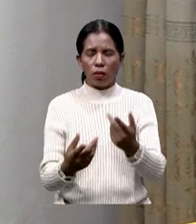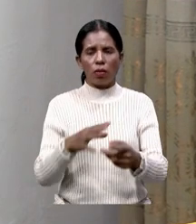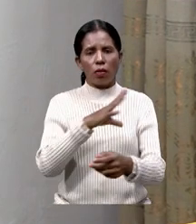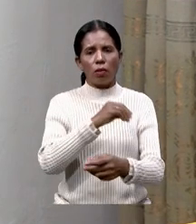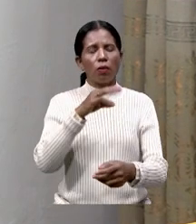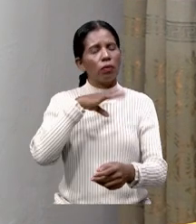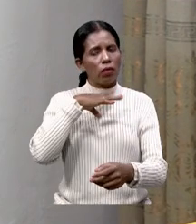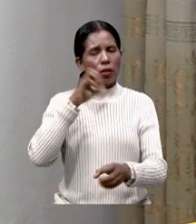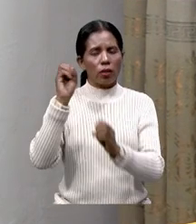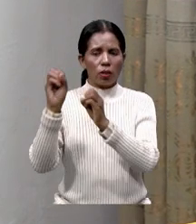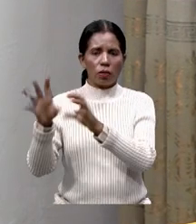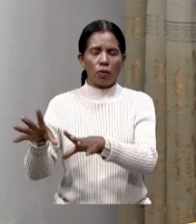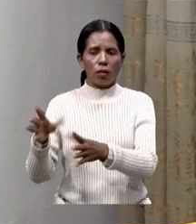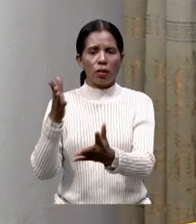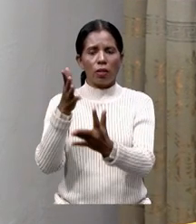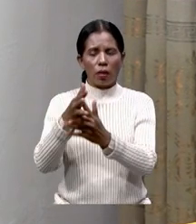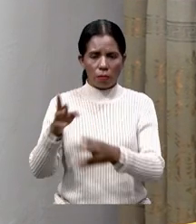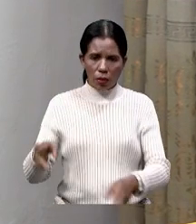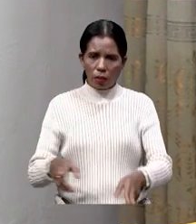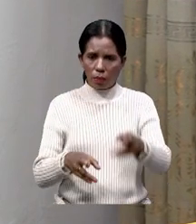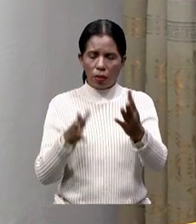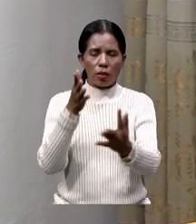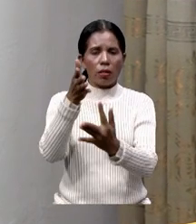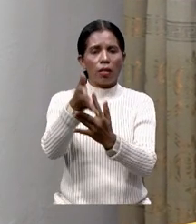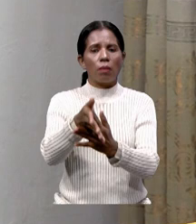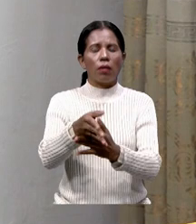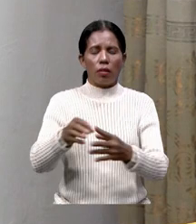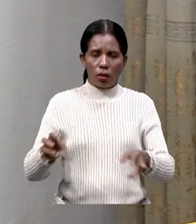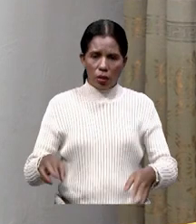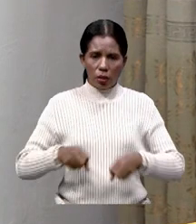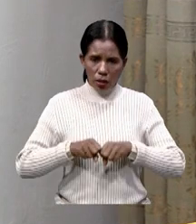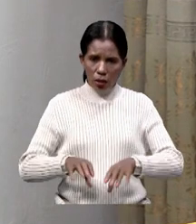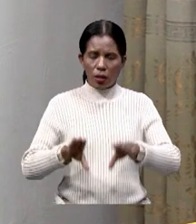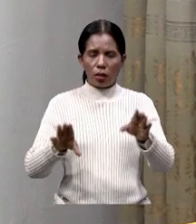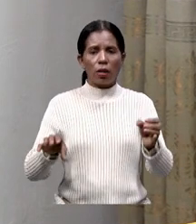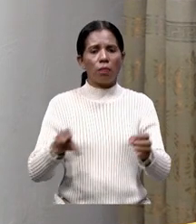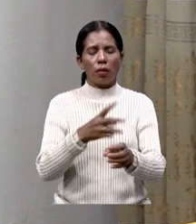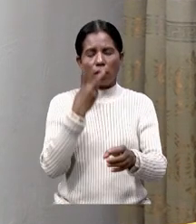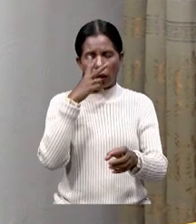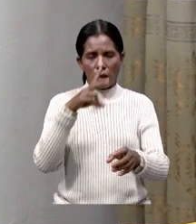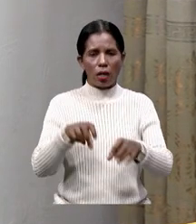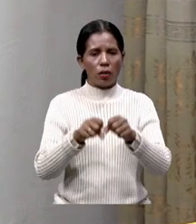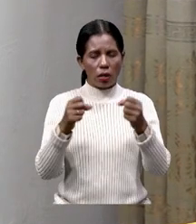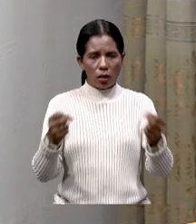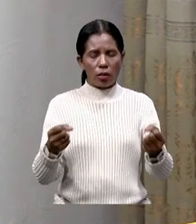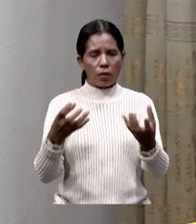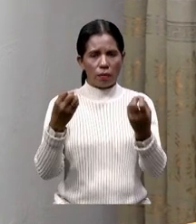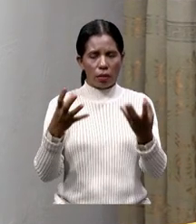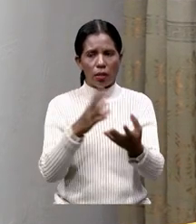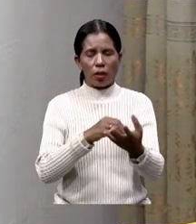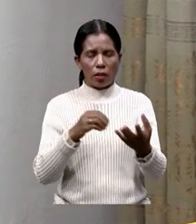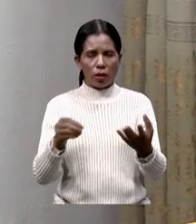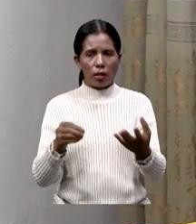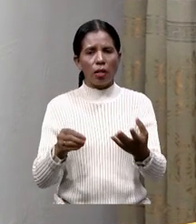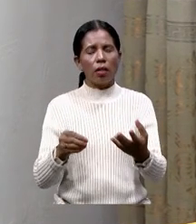só estraga tamai a mota tamai a tasi. Ira nema que se contribui ma cas baia a ita